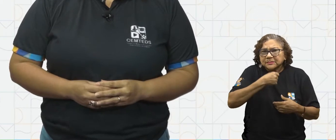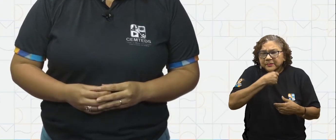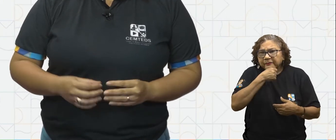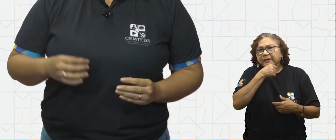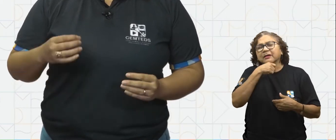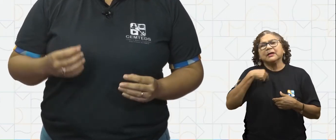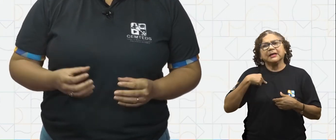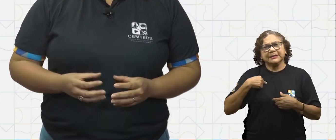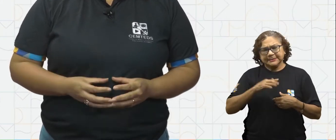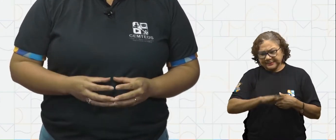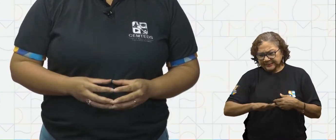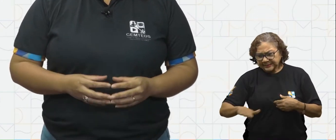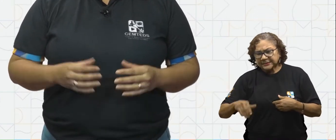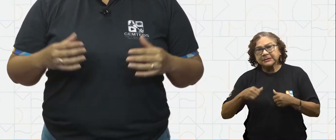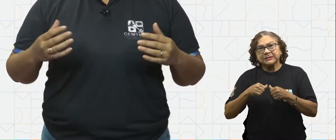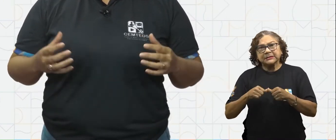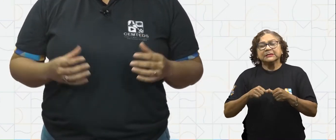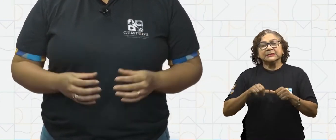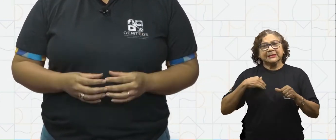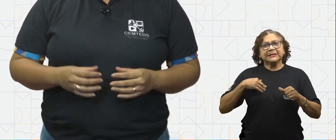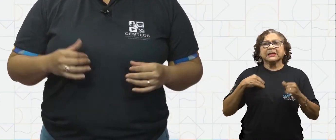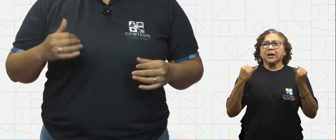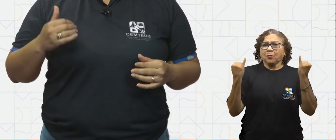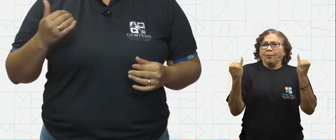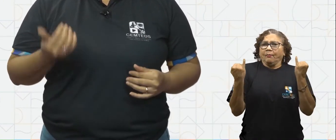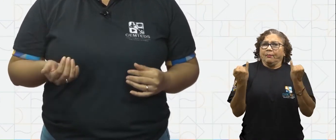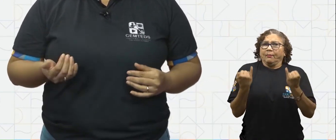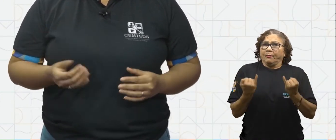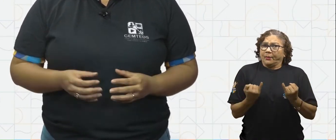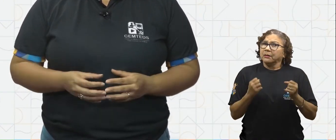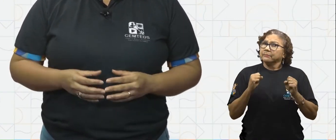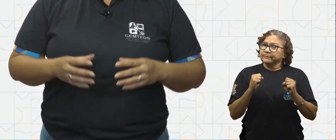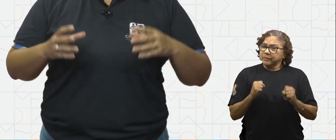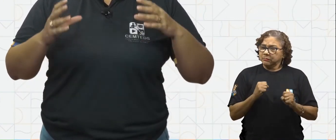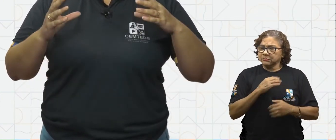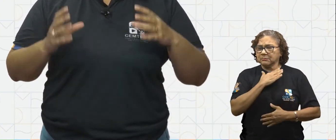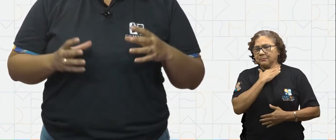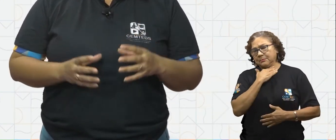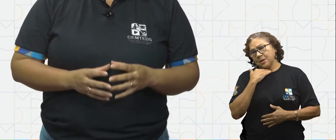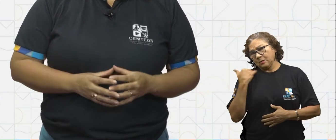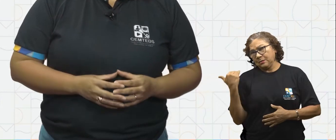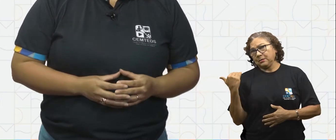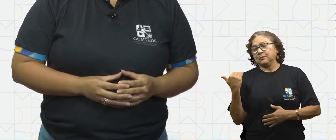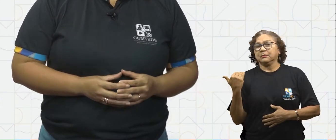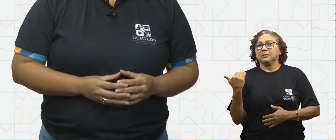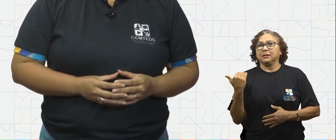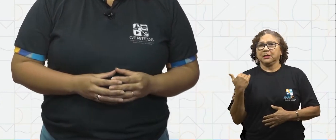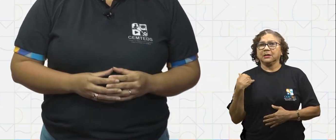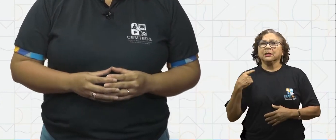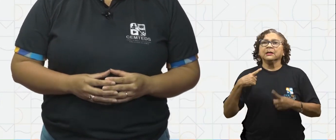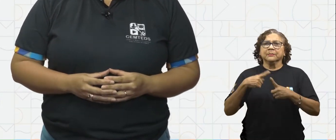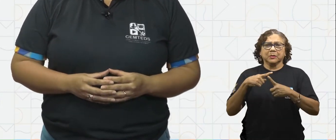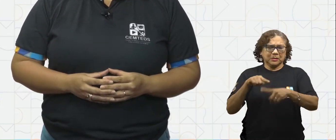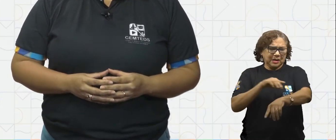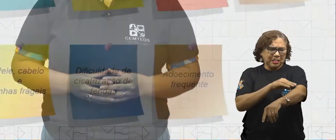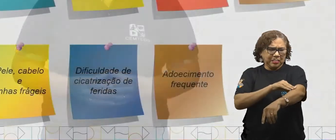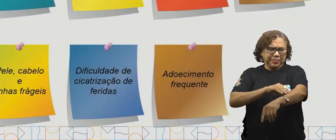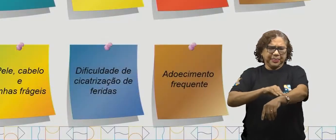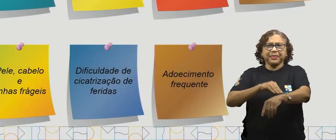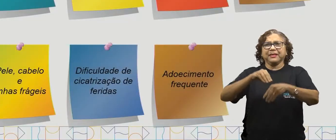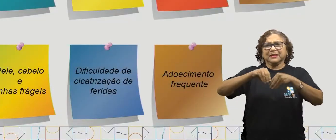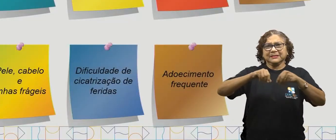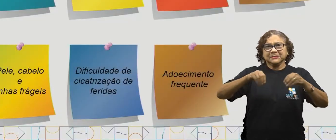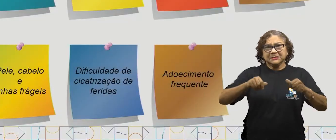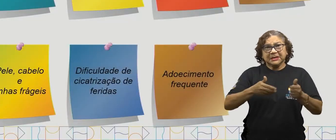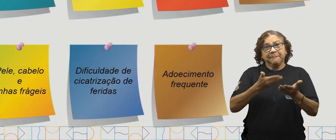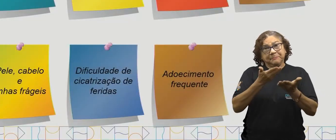desnutrição. Em condições graves, a desnutrição pode levar à morte. Os principais sintomas de desnutrição são